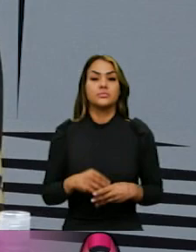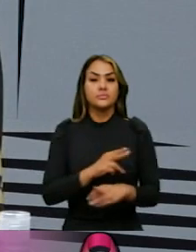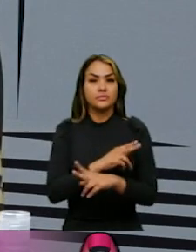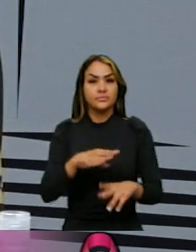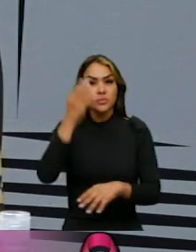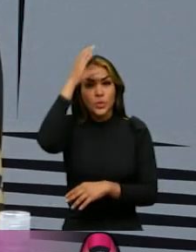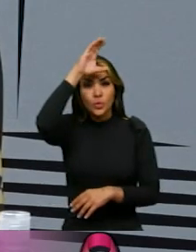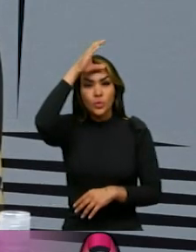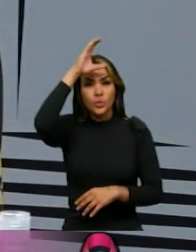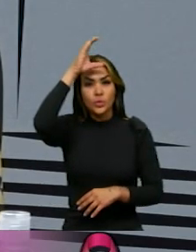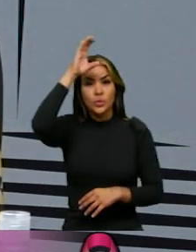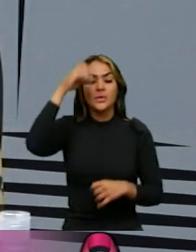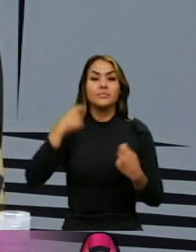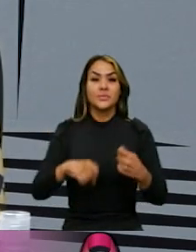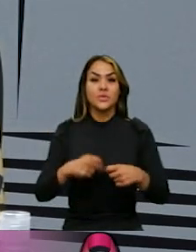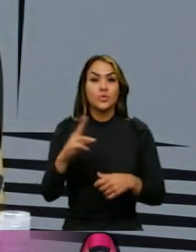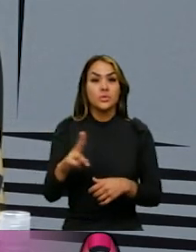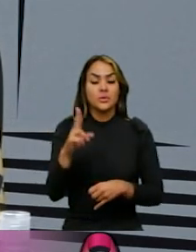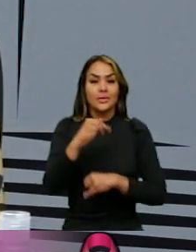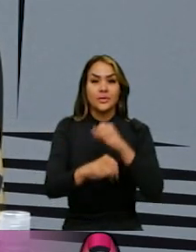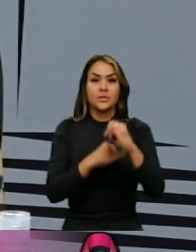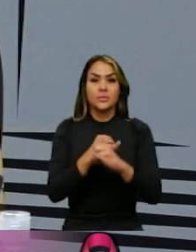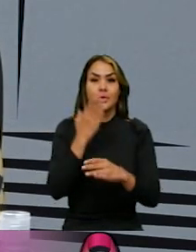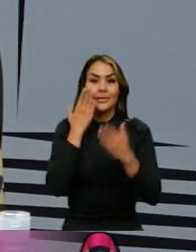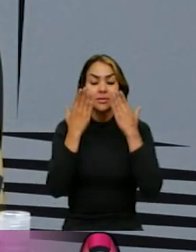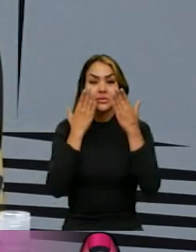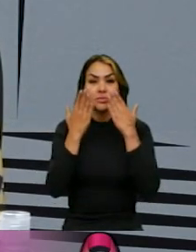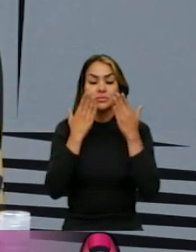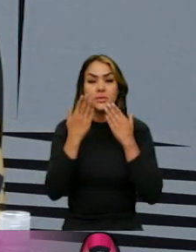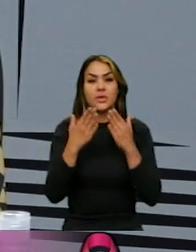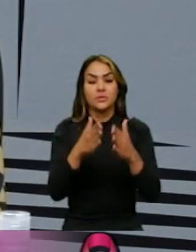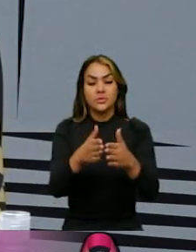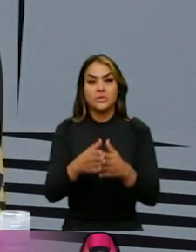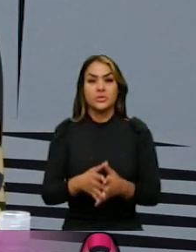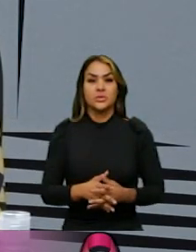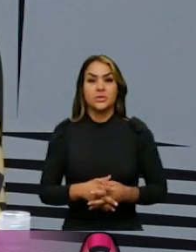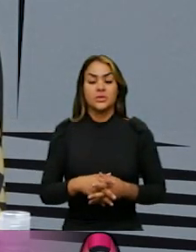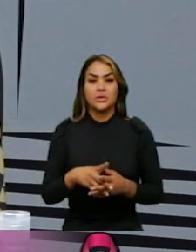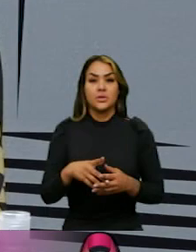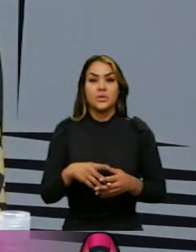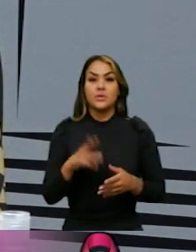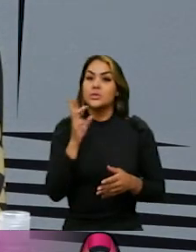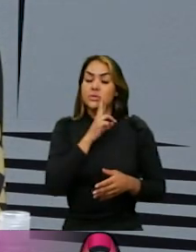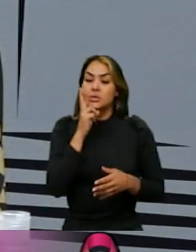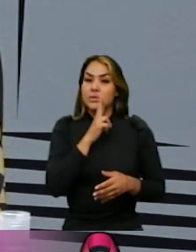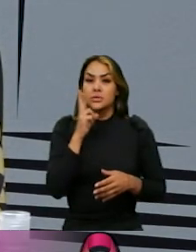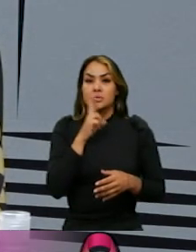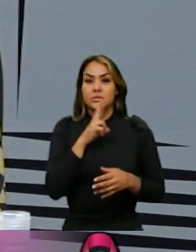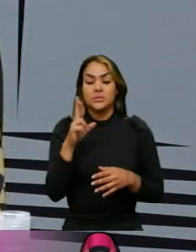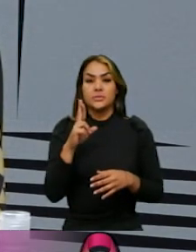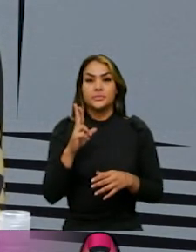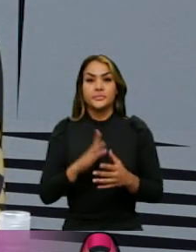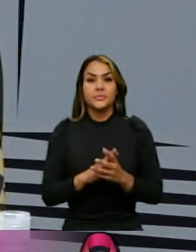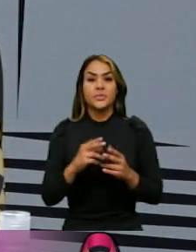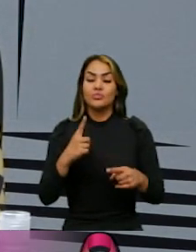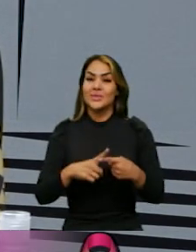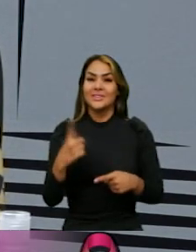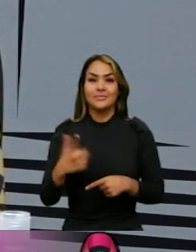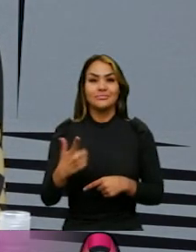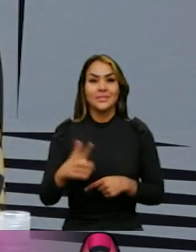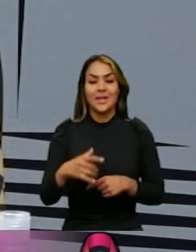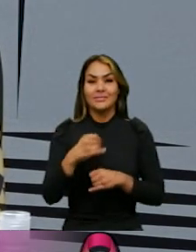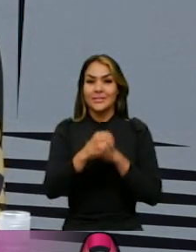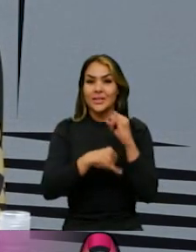utilizar o sistema de tecnologia para o atendimento de ocorrência. Considerando que com a falta de sinal por parte dessas